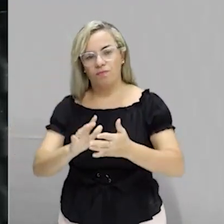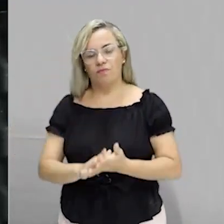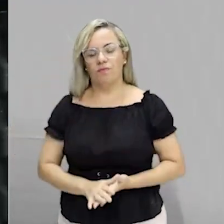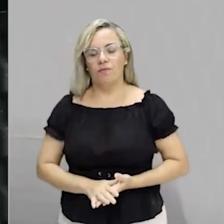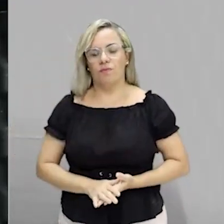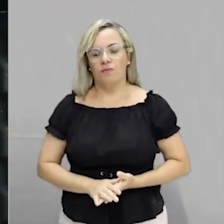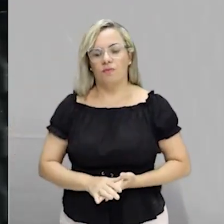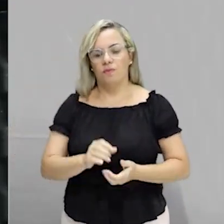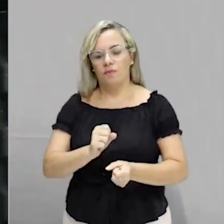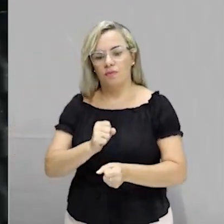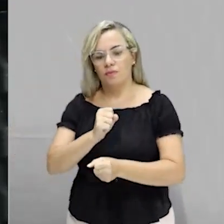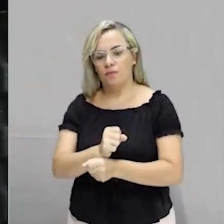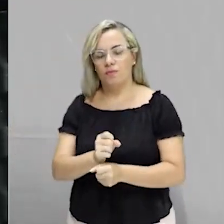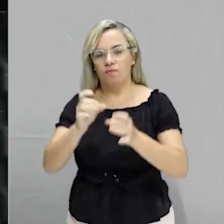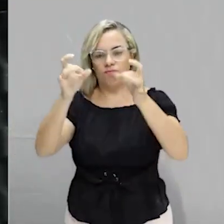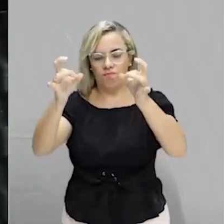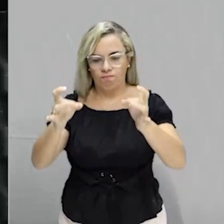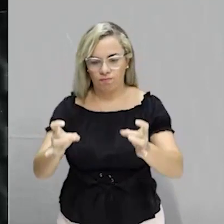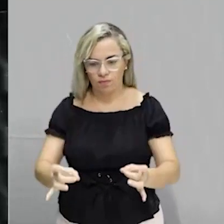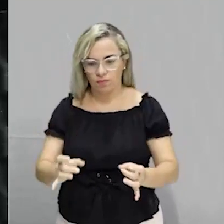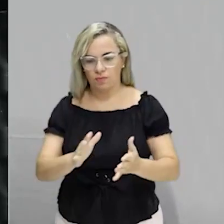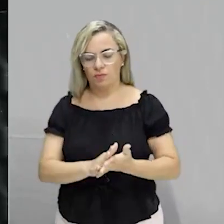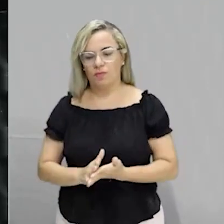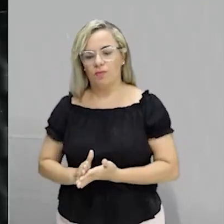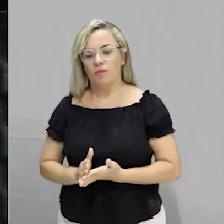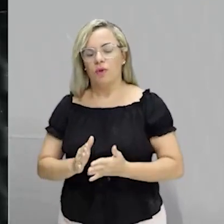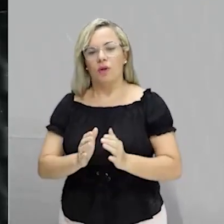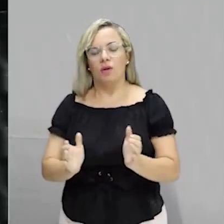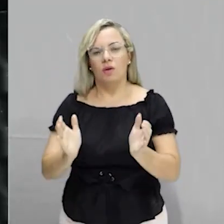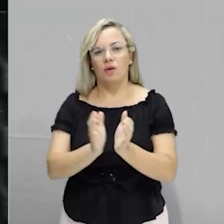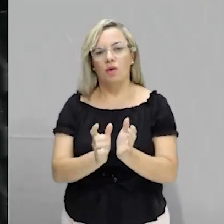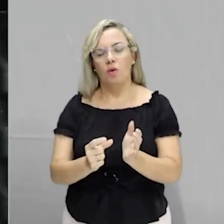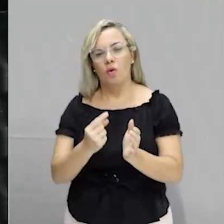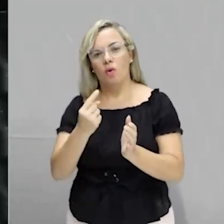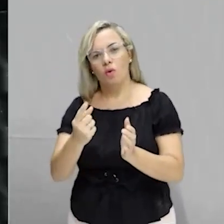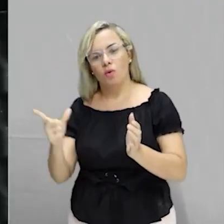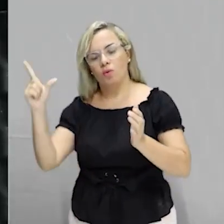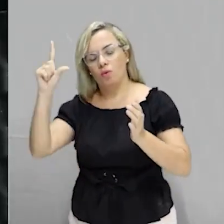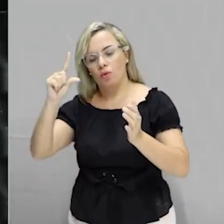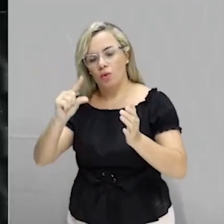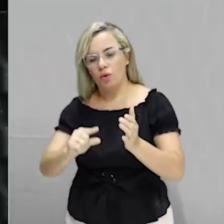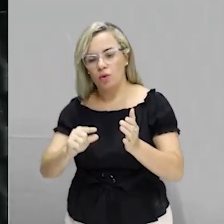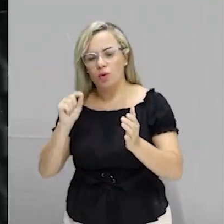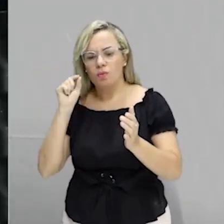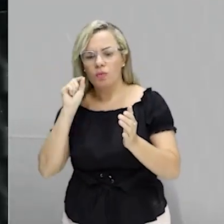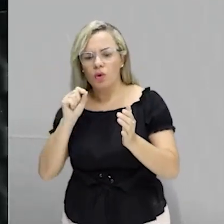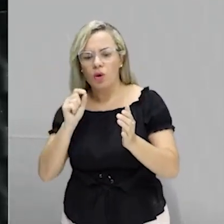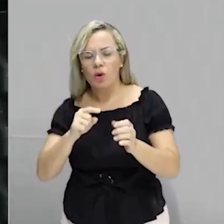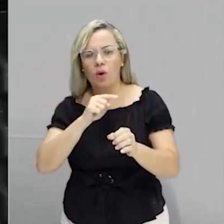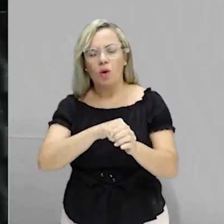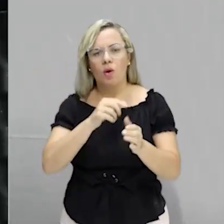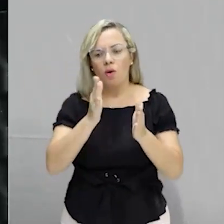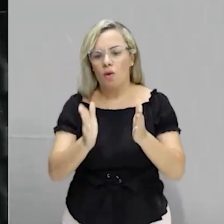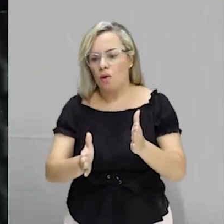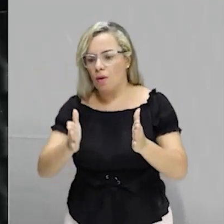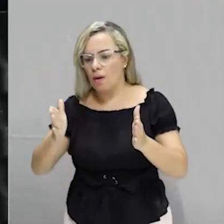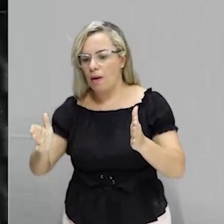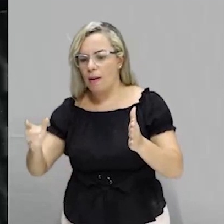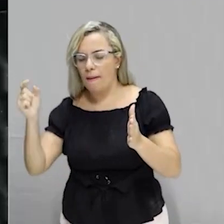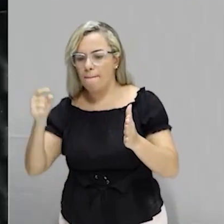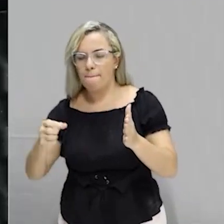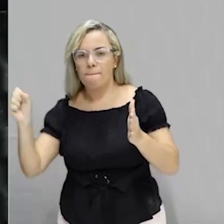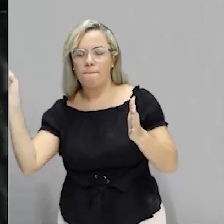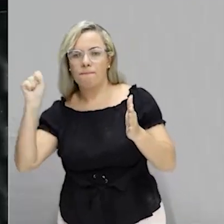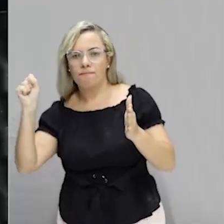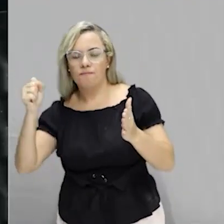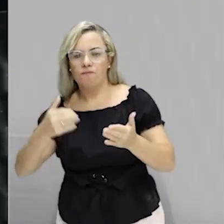Nessa parada específica, com um dos grupos reduzido, qual foi o tempo gasto em segundo